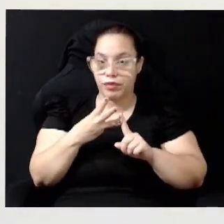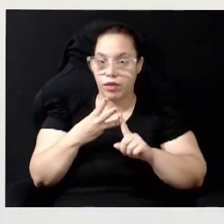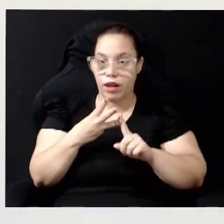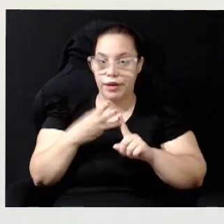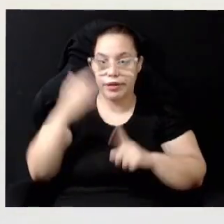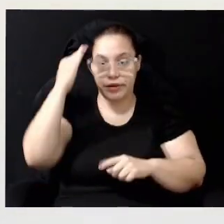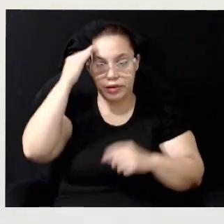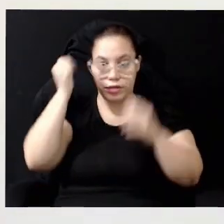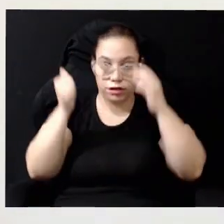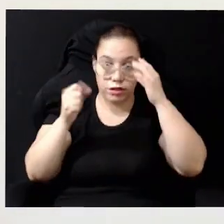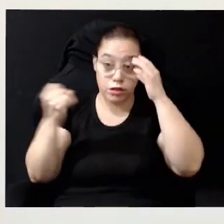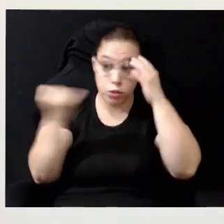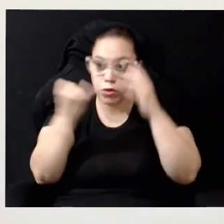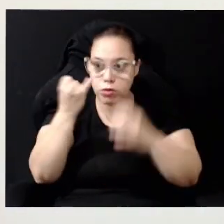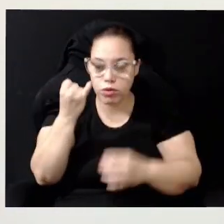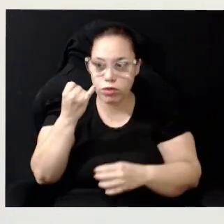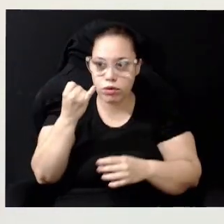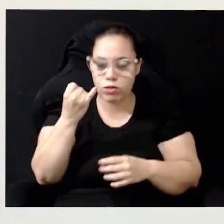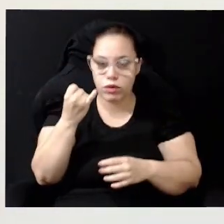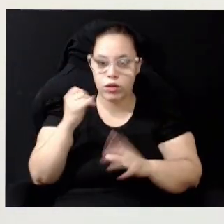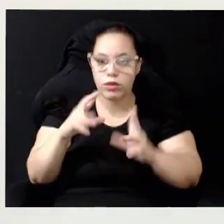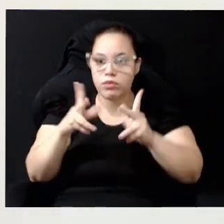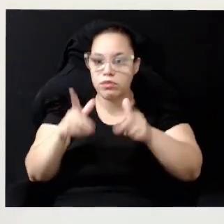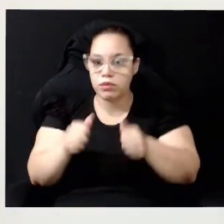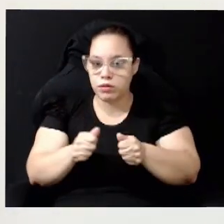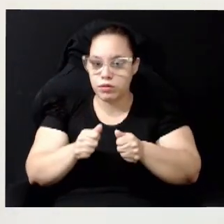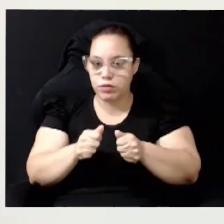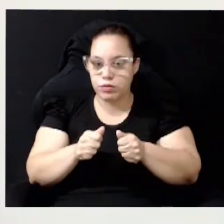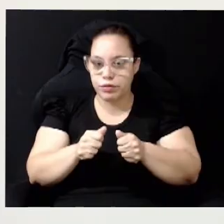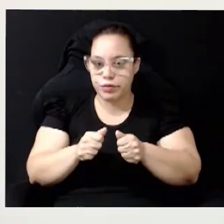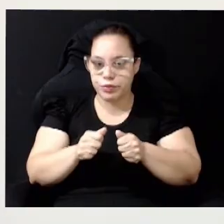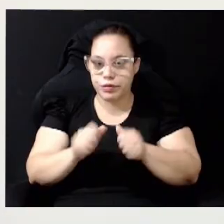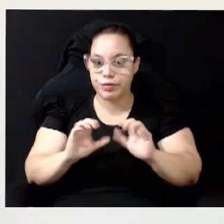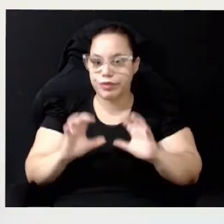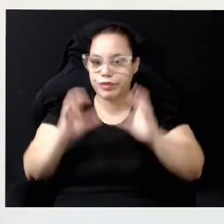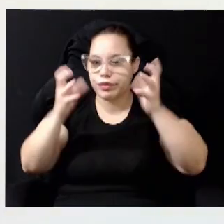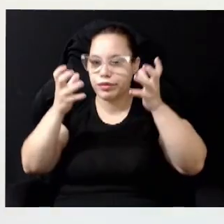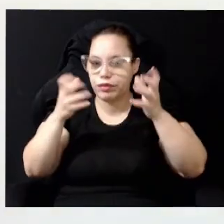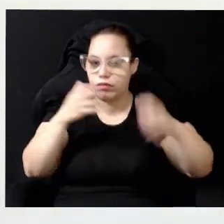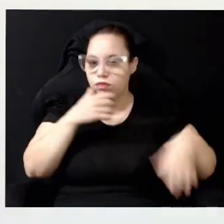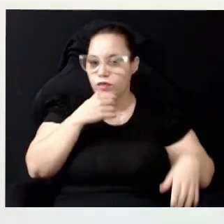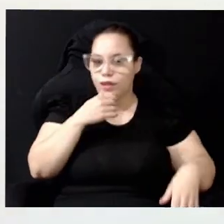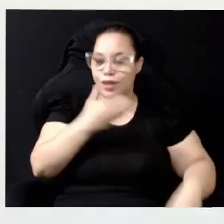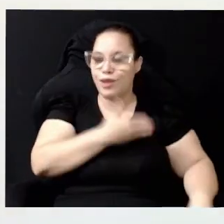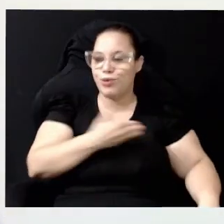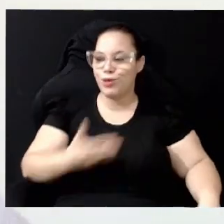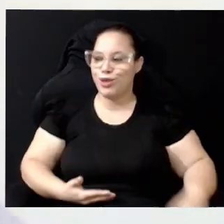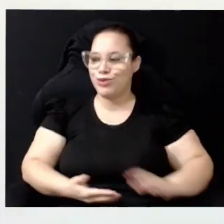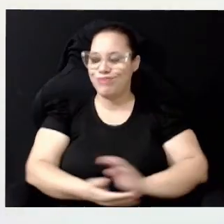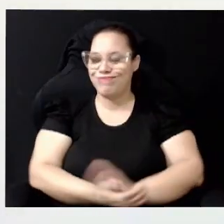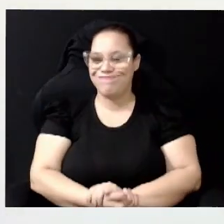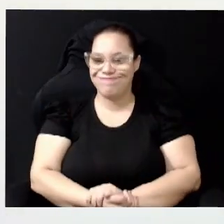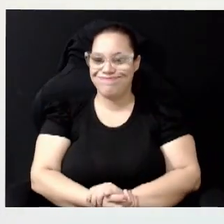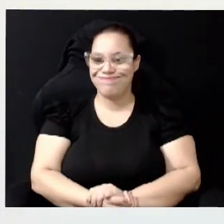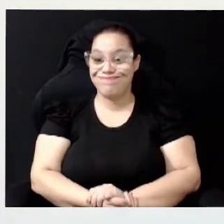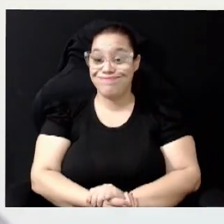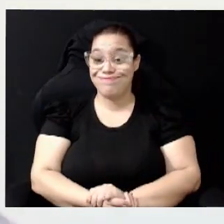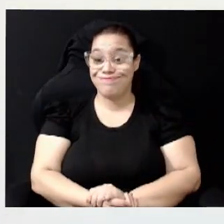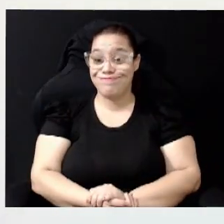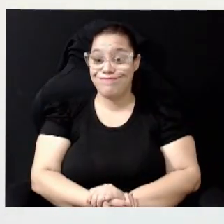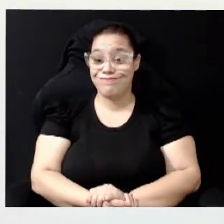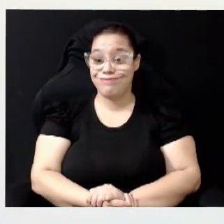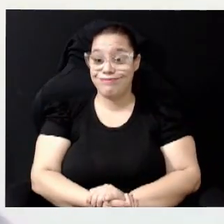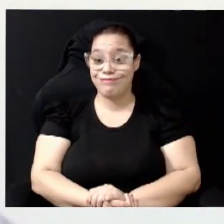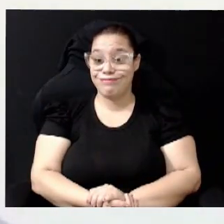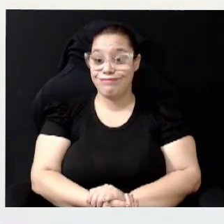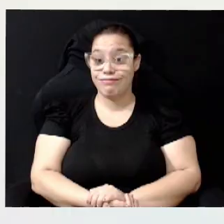saber, isso é muito importante, porque a maioria desses eventos acontece em público. Então, os pais acabam que